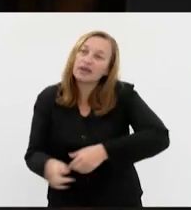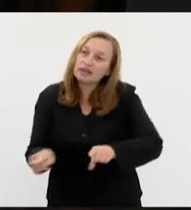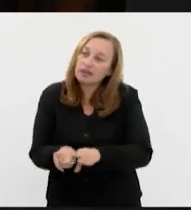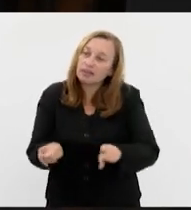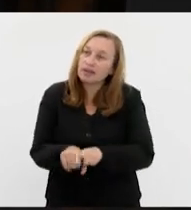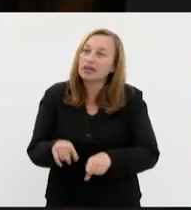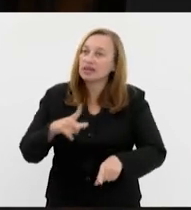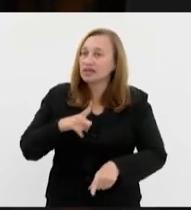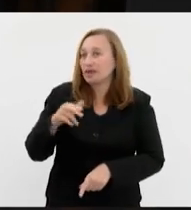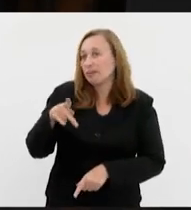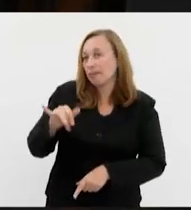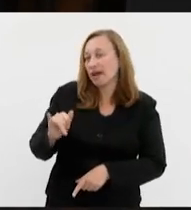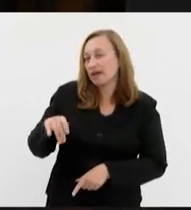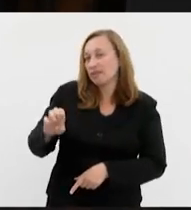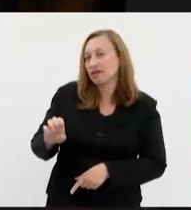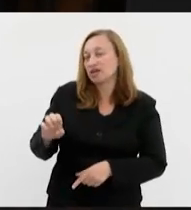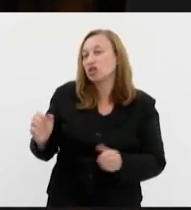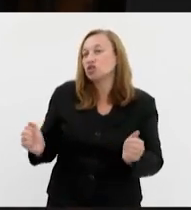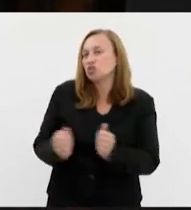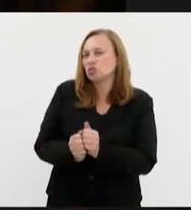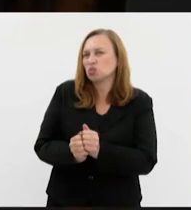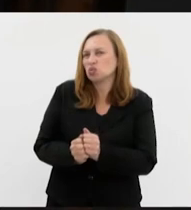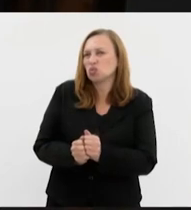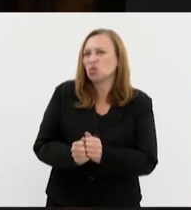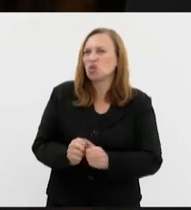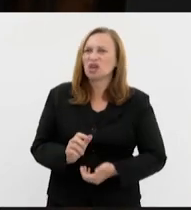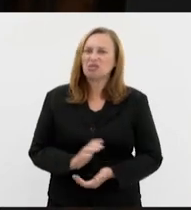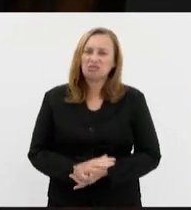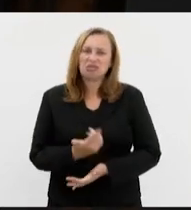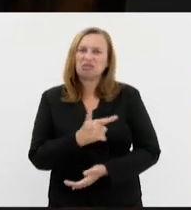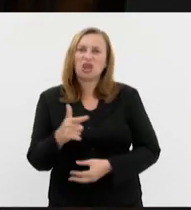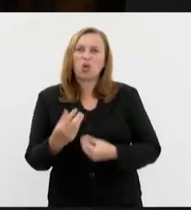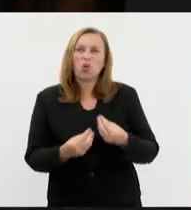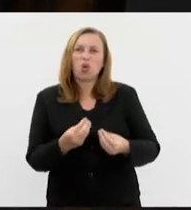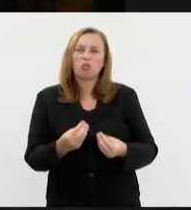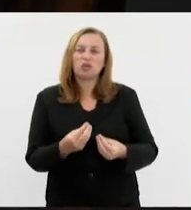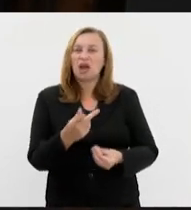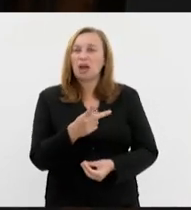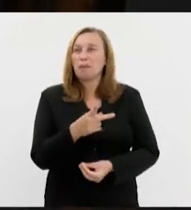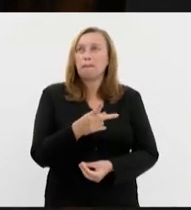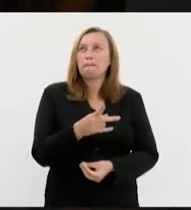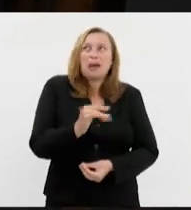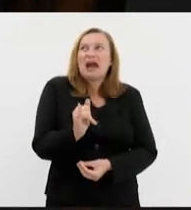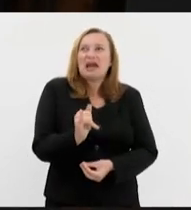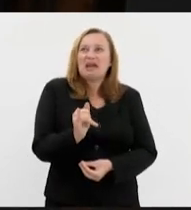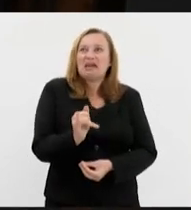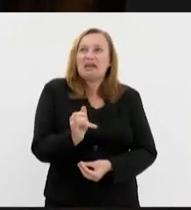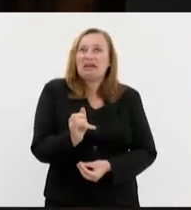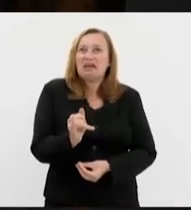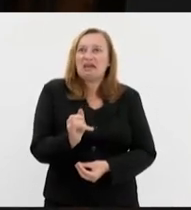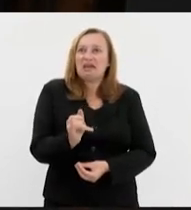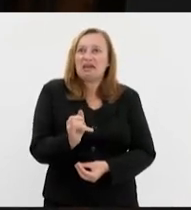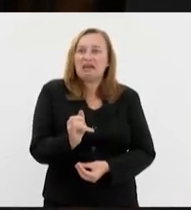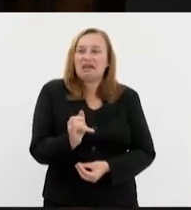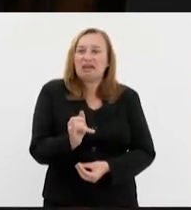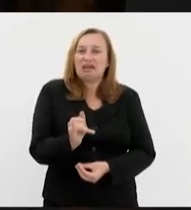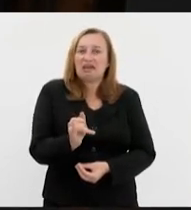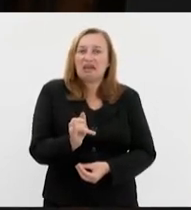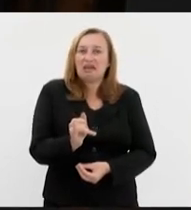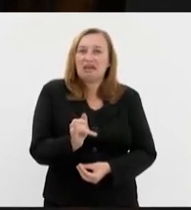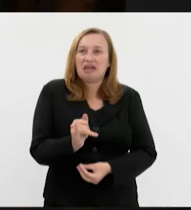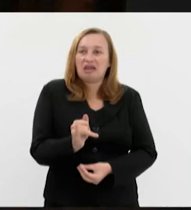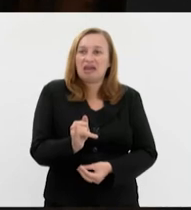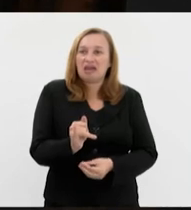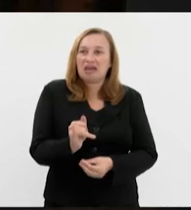pai. Porque não basta ser pai. Não existe mais essa coisa de... O que gera, é o que gera